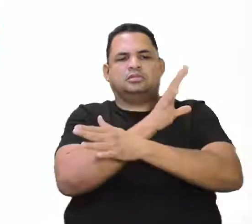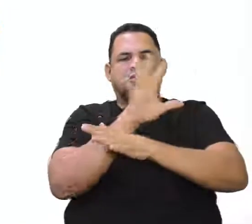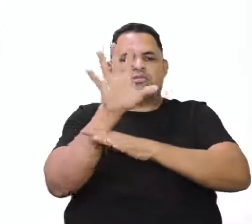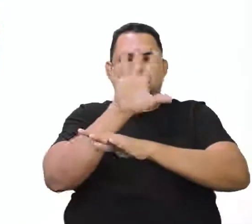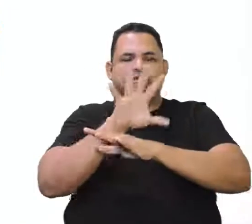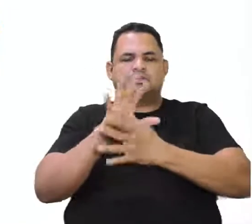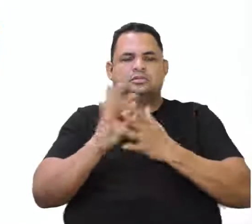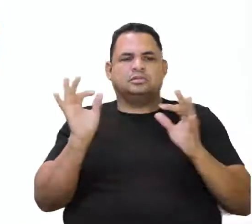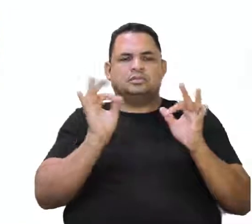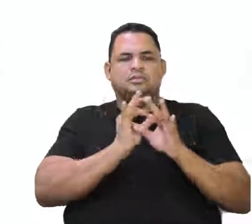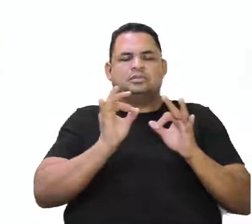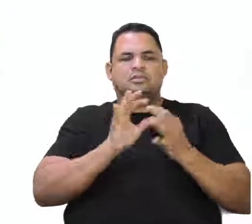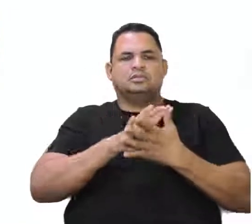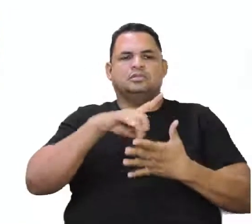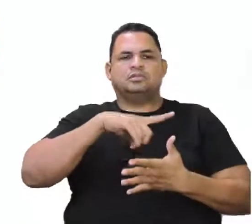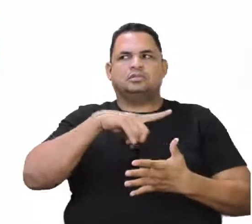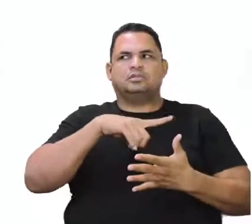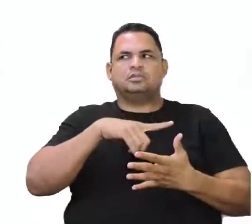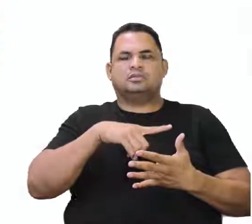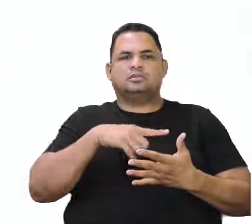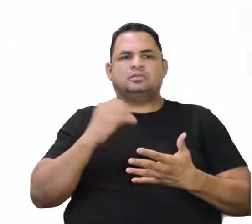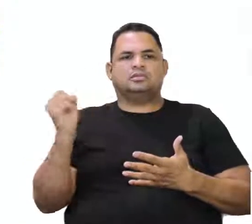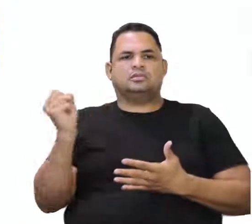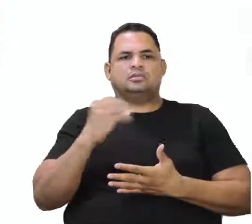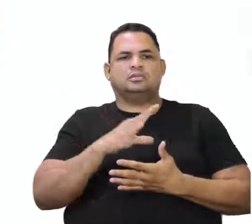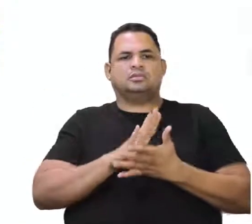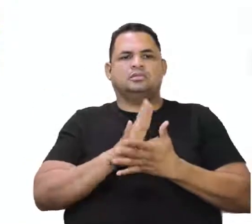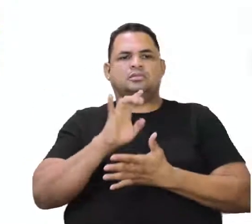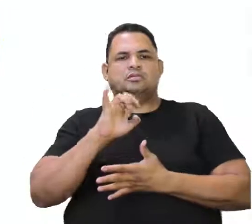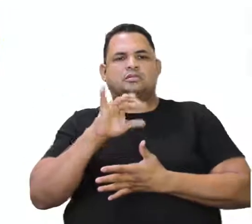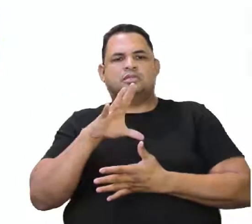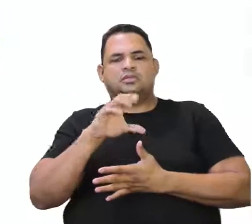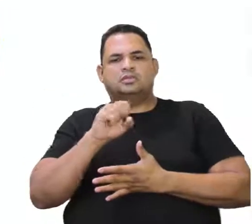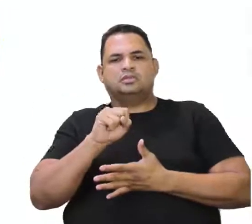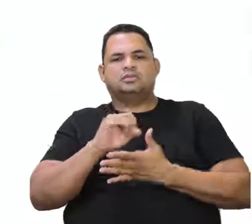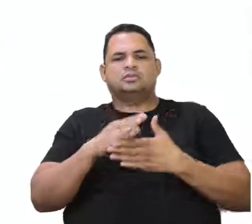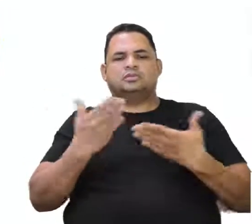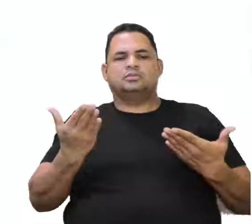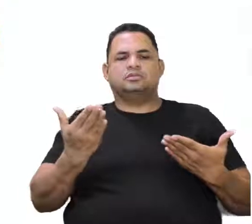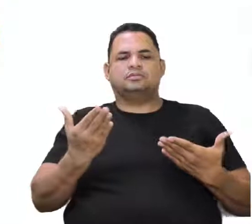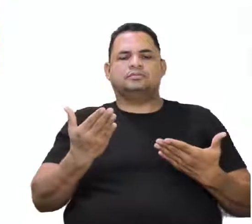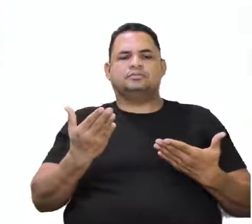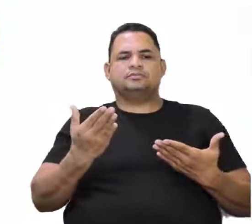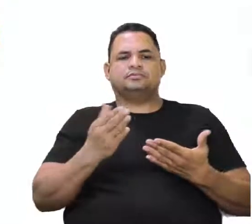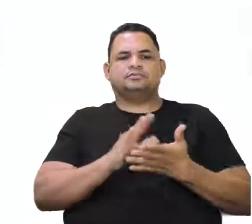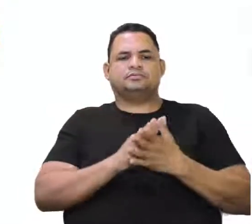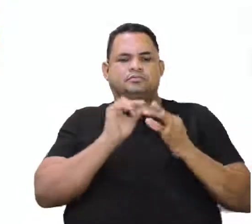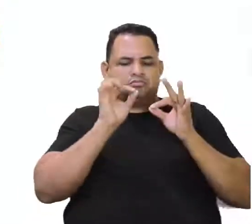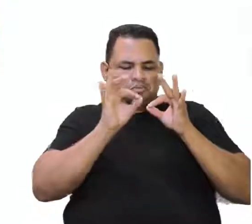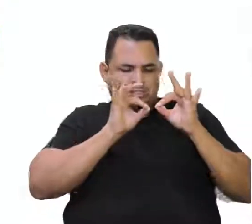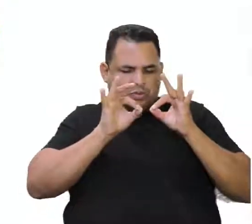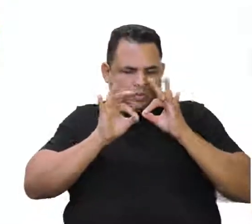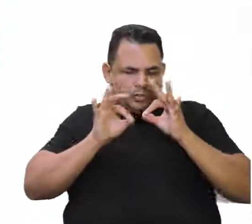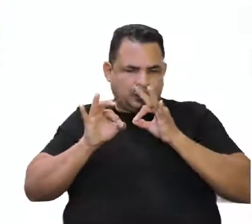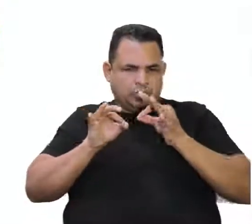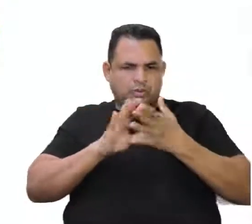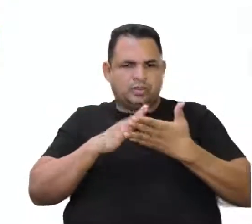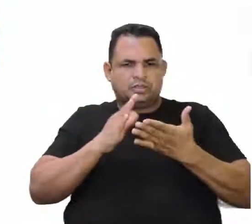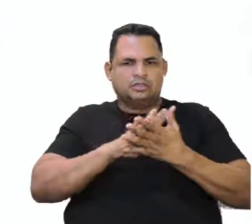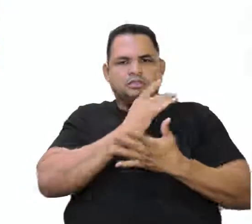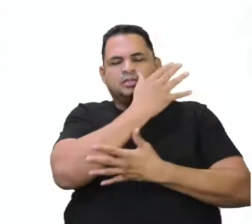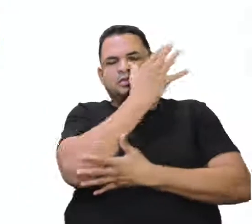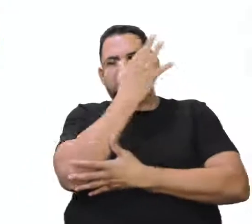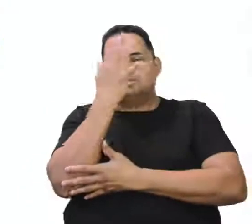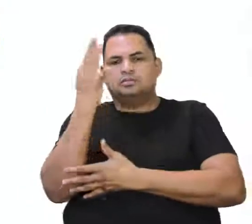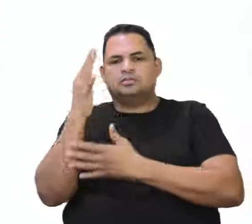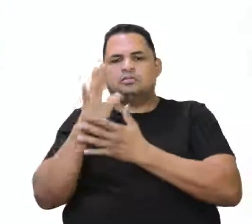Perfeito? Aí a gente frisando novamente a questão biótica, tá? Tanto micro-organismos quanto